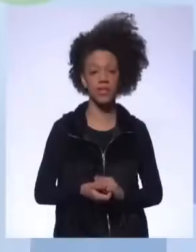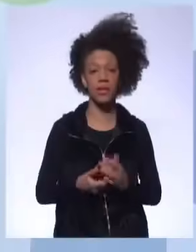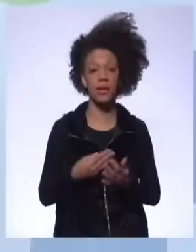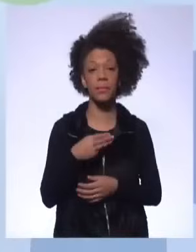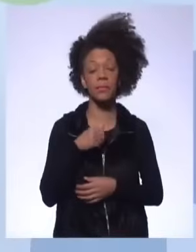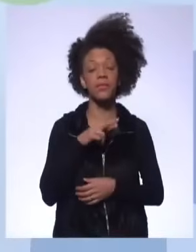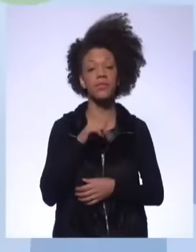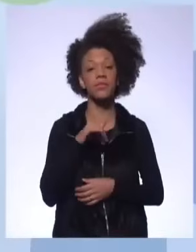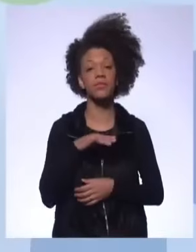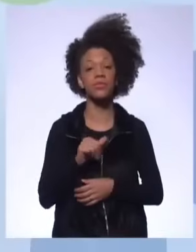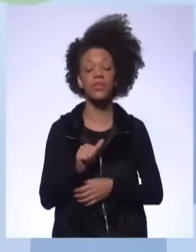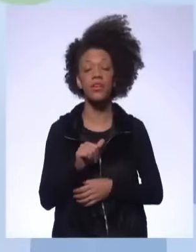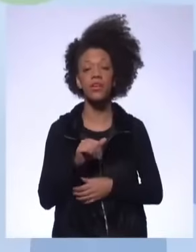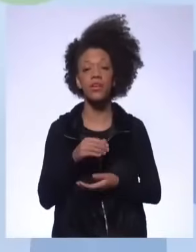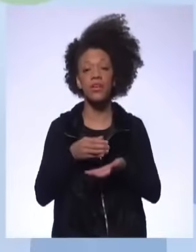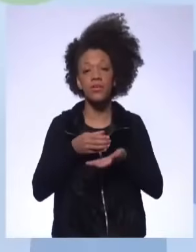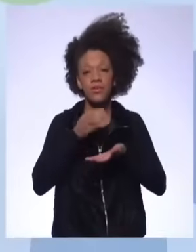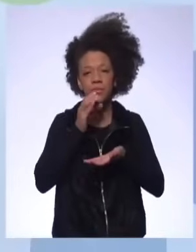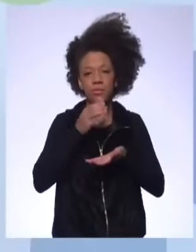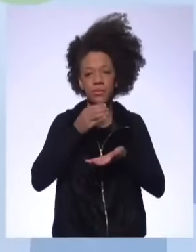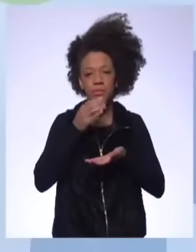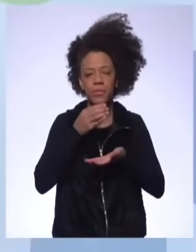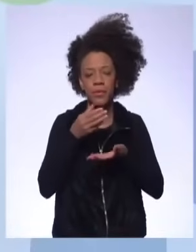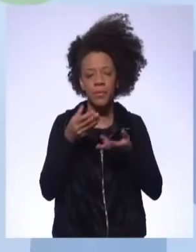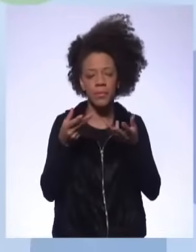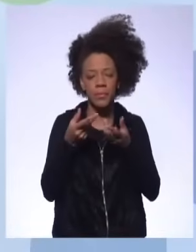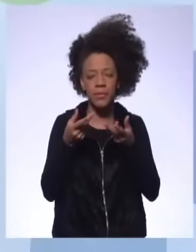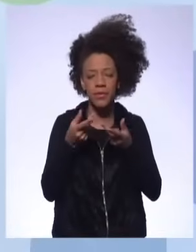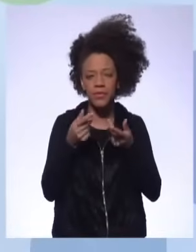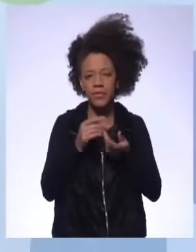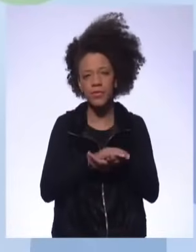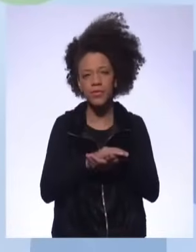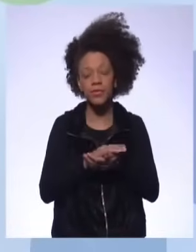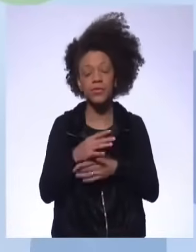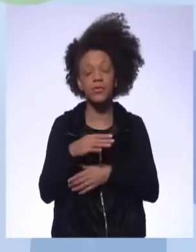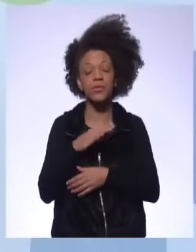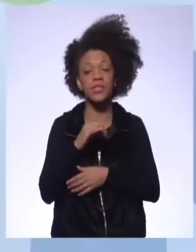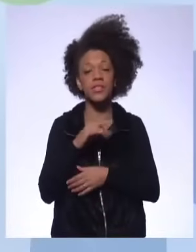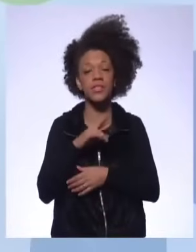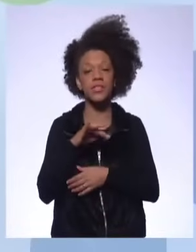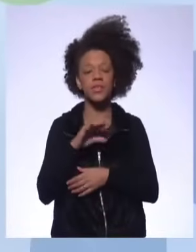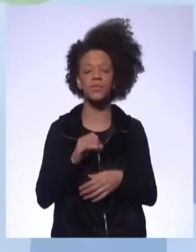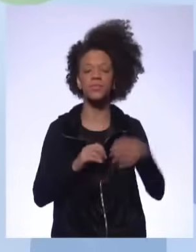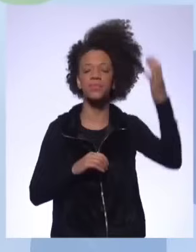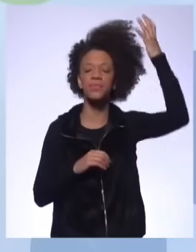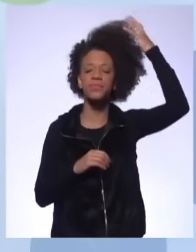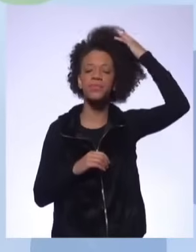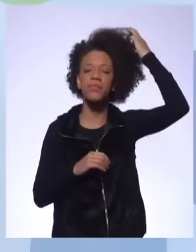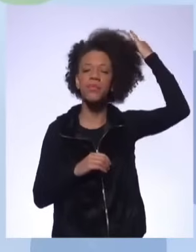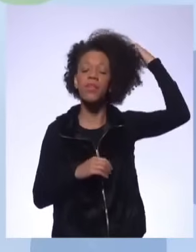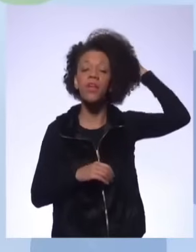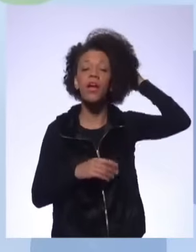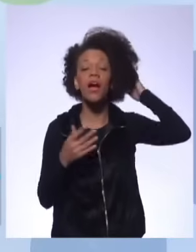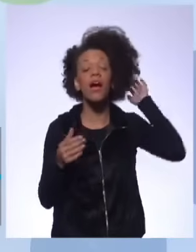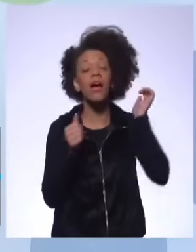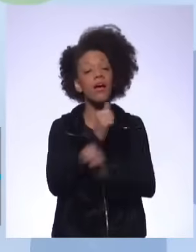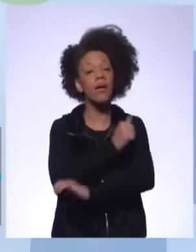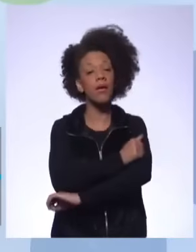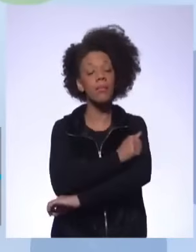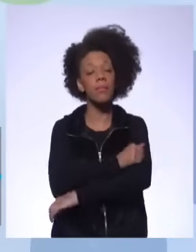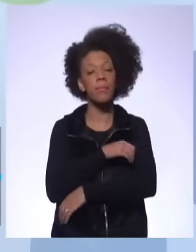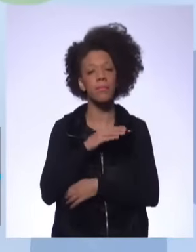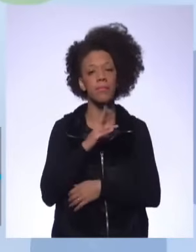Maracujá é o suco preferido aí do Cícero, que colocou aqui que é o suco preferido dele. Ó, professor, a Bruna escreveu assim,